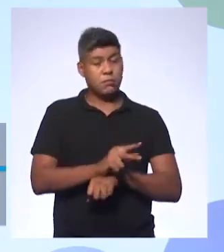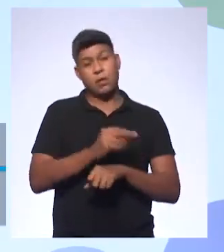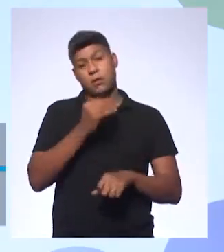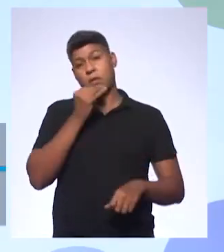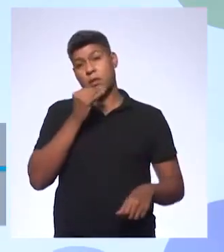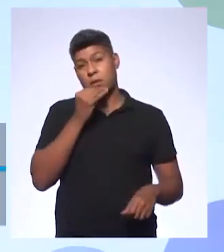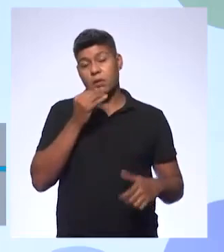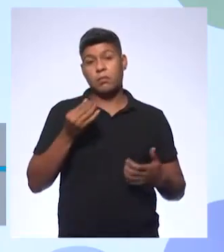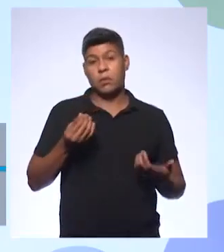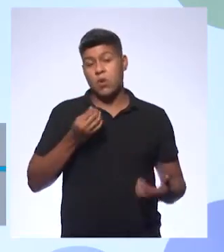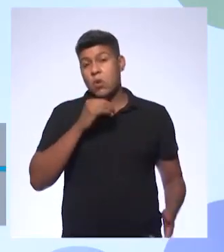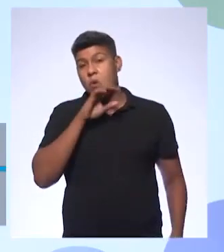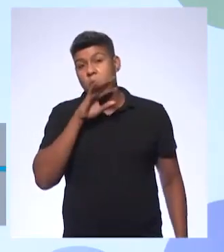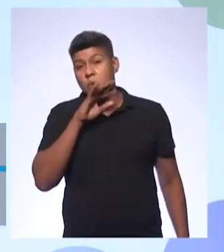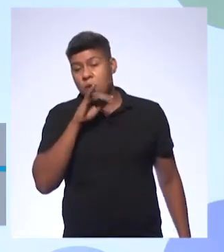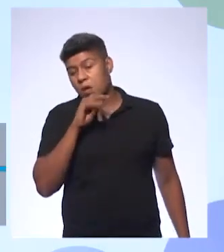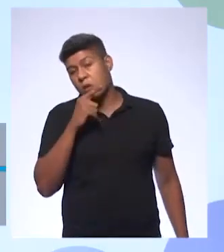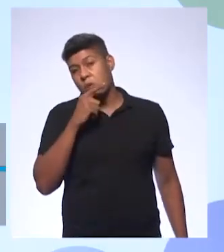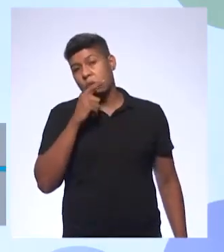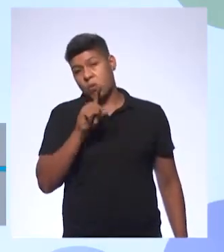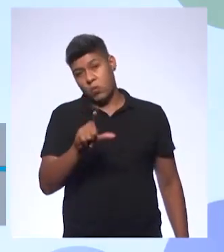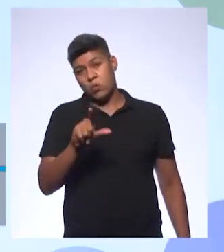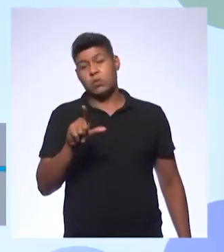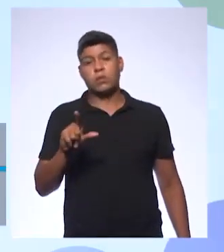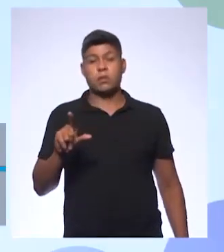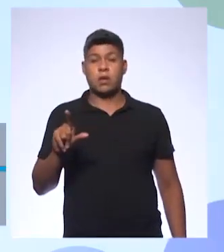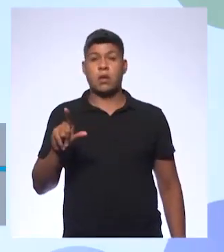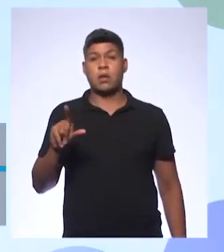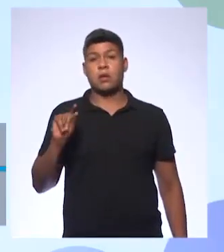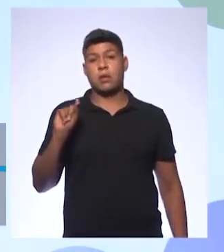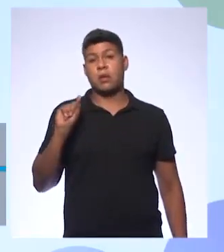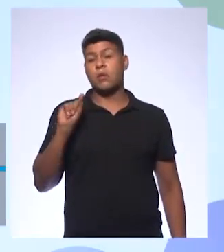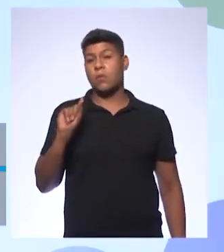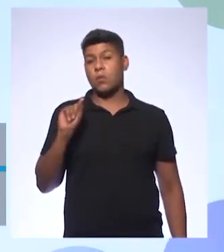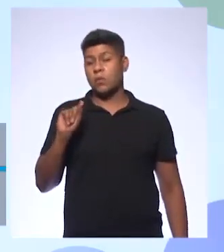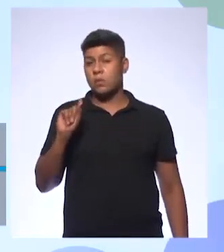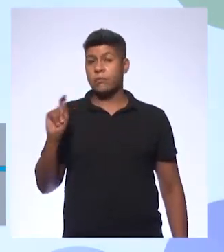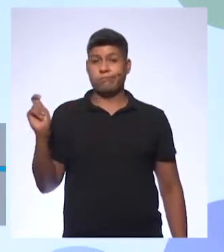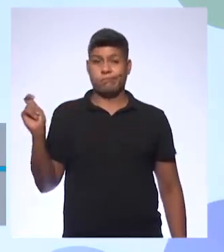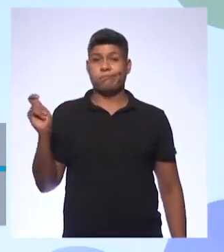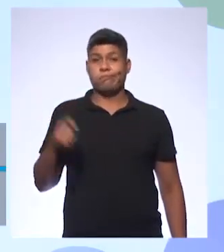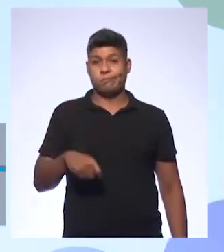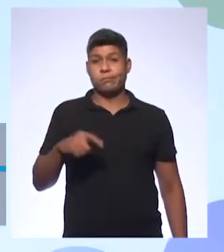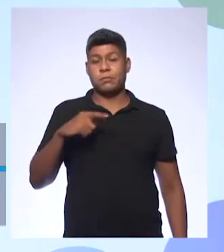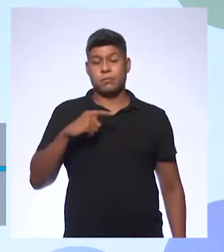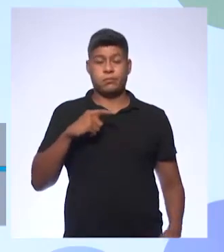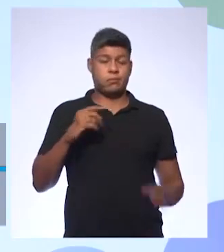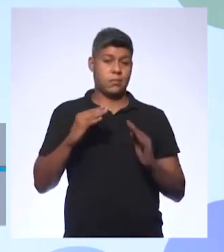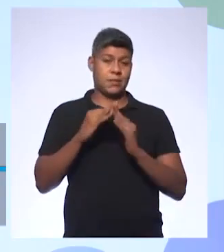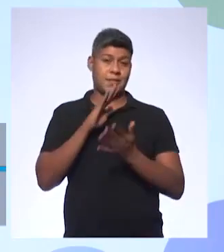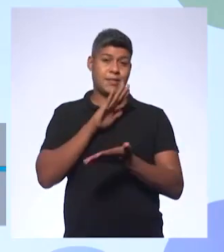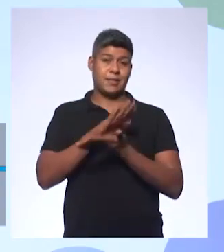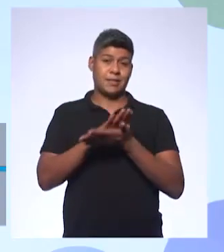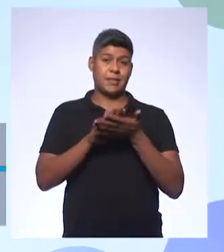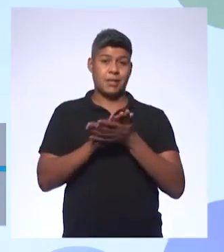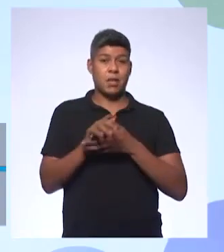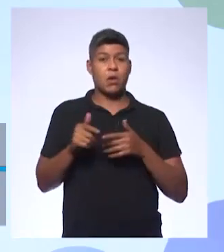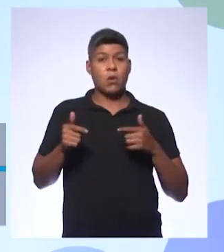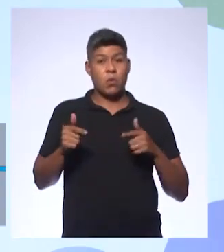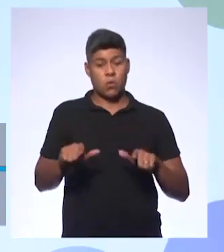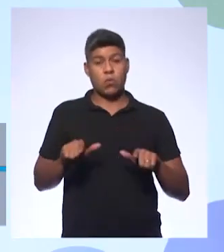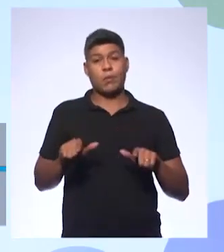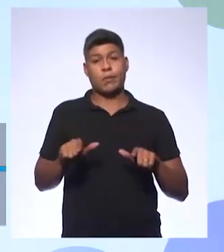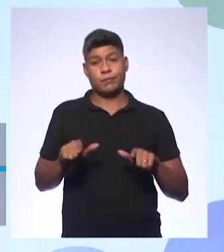dizer, precarizado, elas não conseguem, ainda assim, ter condições para ter um teto, né, para ter um lugar onde